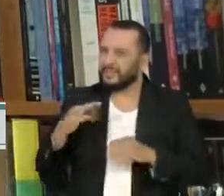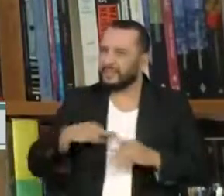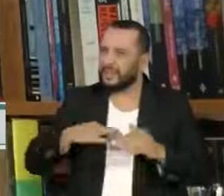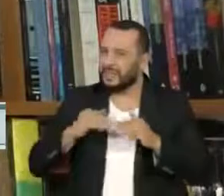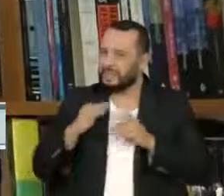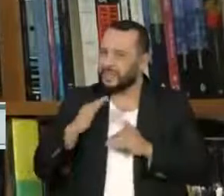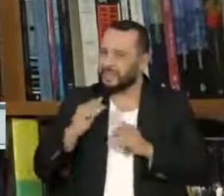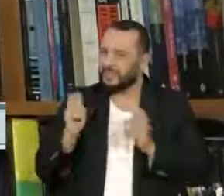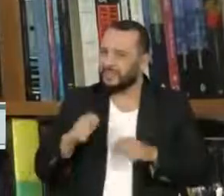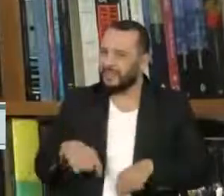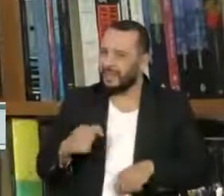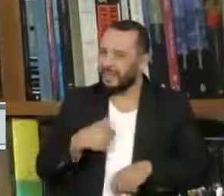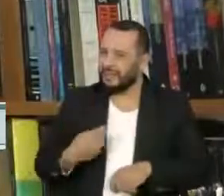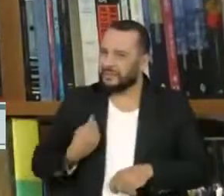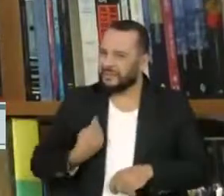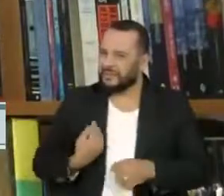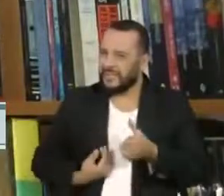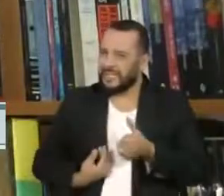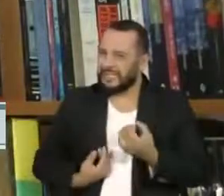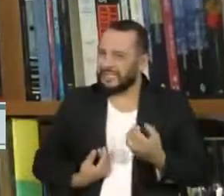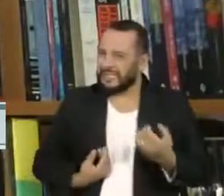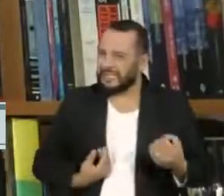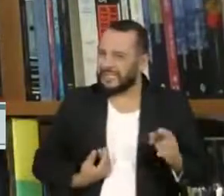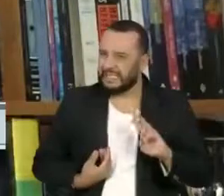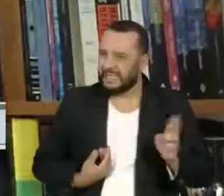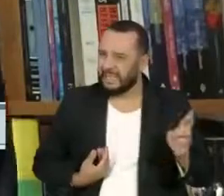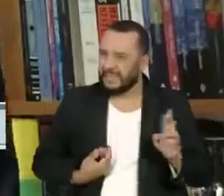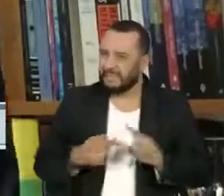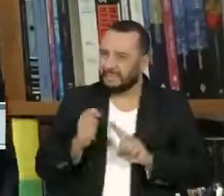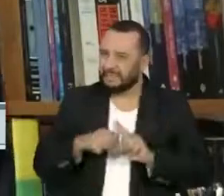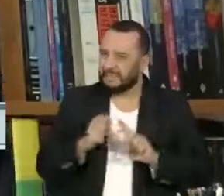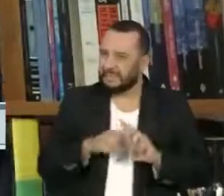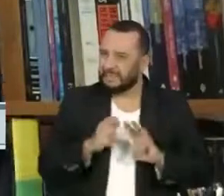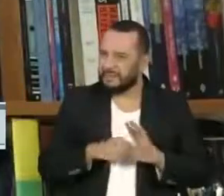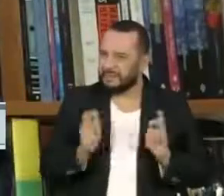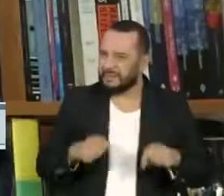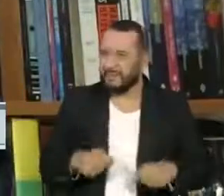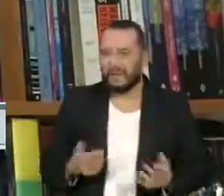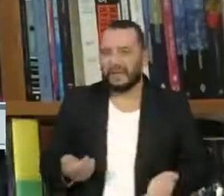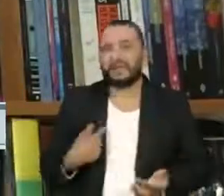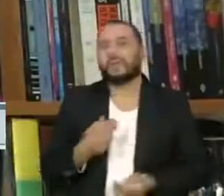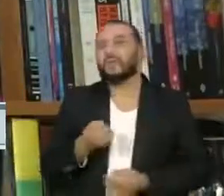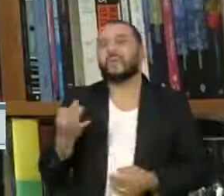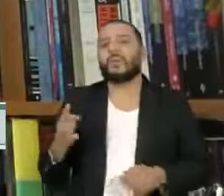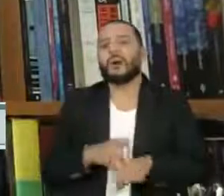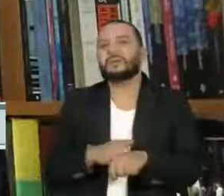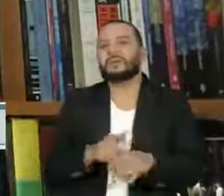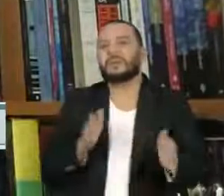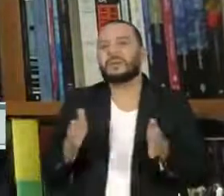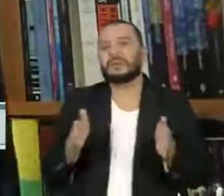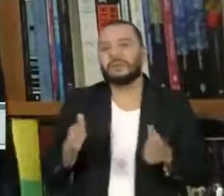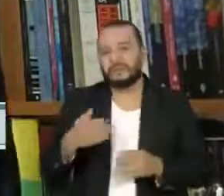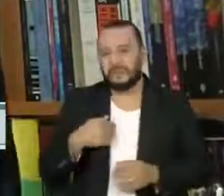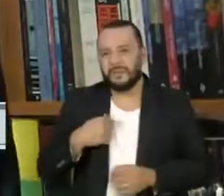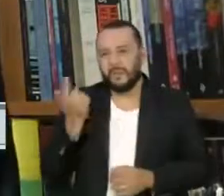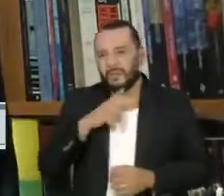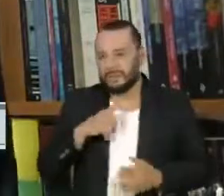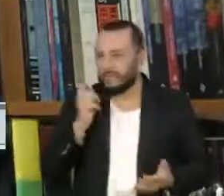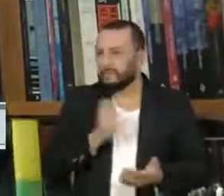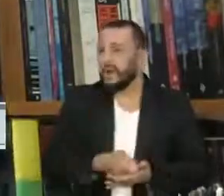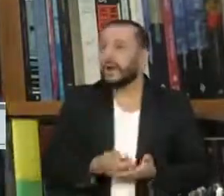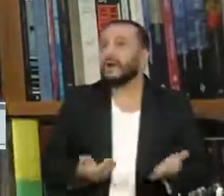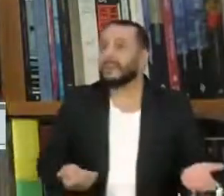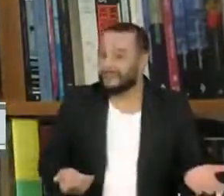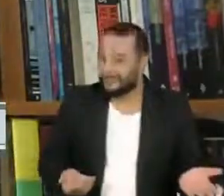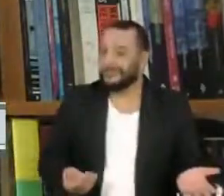viver com pouco mais de R$600 por mês? E quanto, por quanto tempo eu vou pagar? Eu vou conseguir adiantar parcelas,